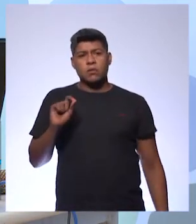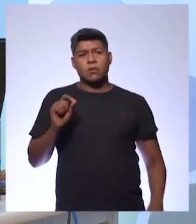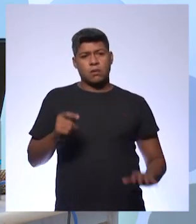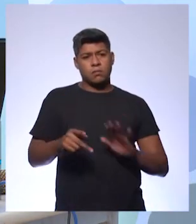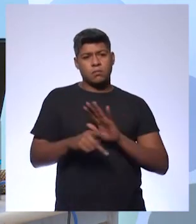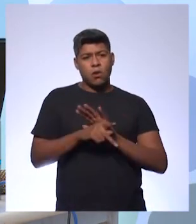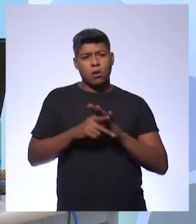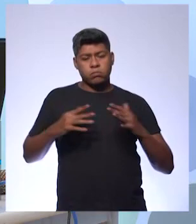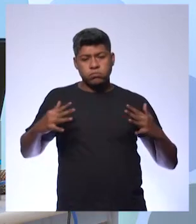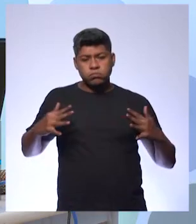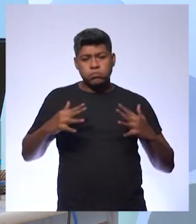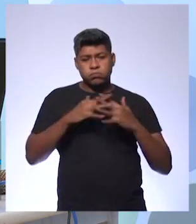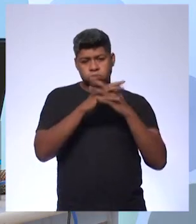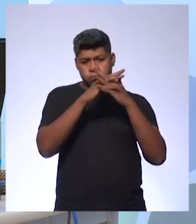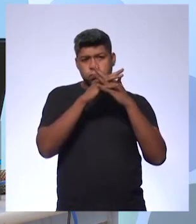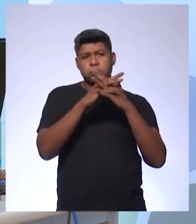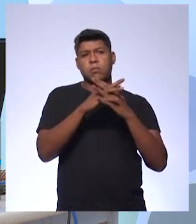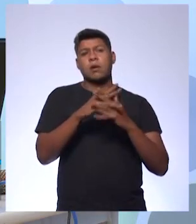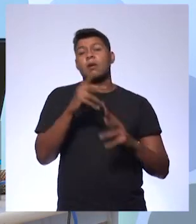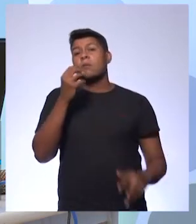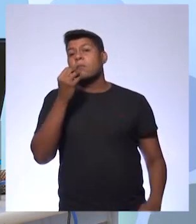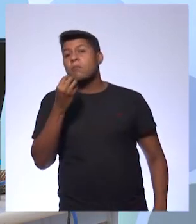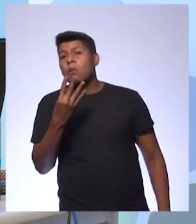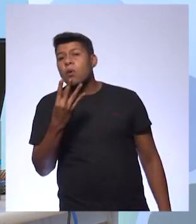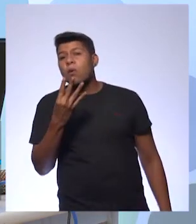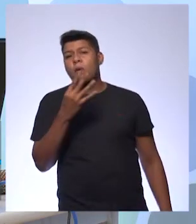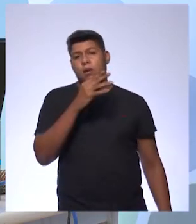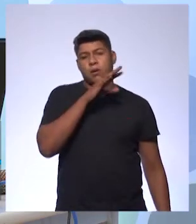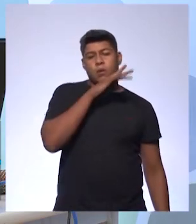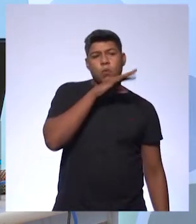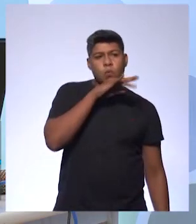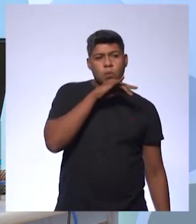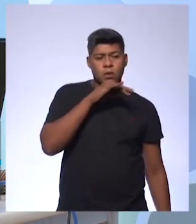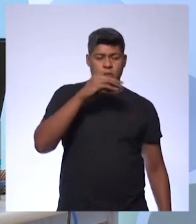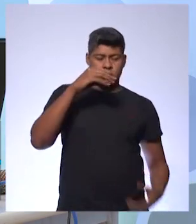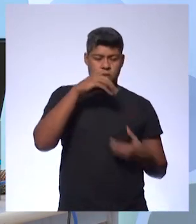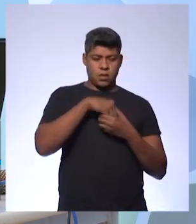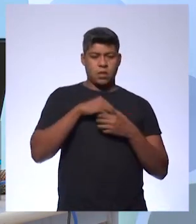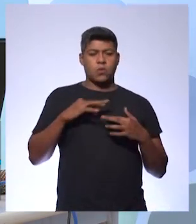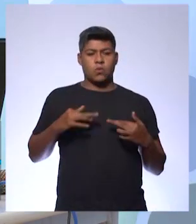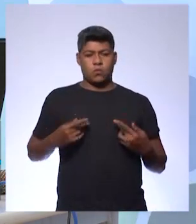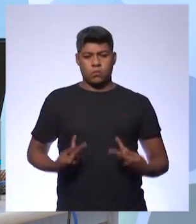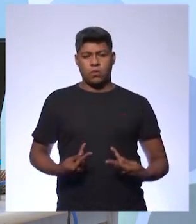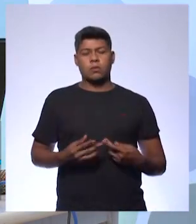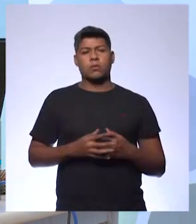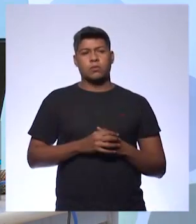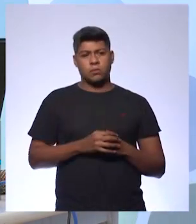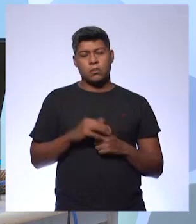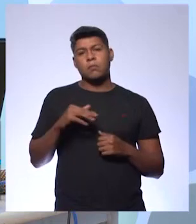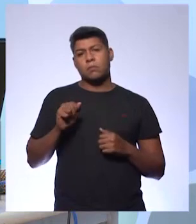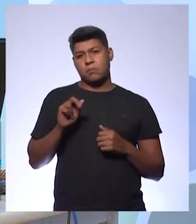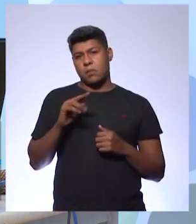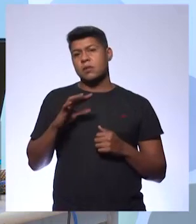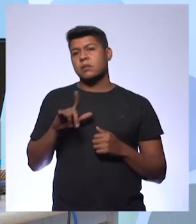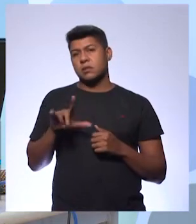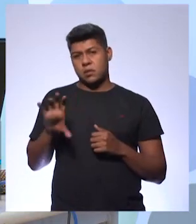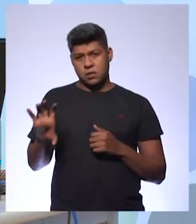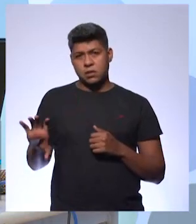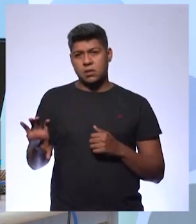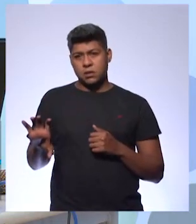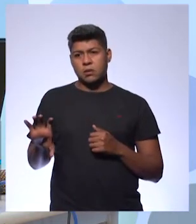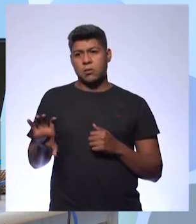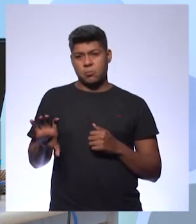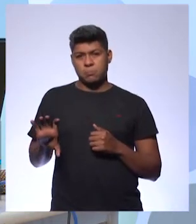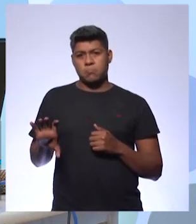O confronto entre a boa e a má índole dentro do ser humano, como disse a Marcele, com 2 L's e